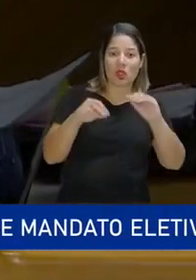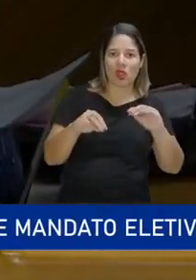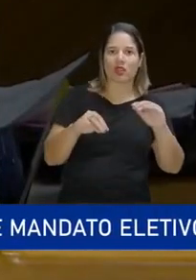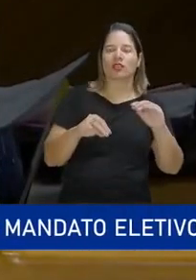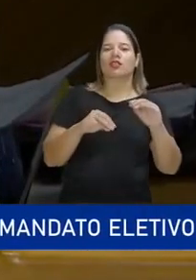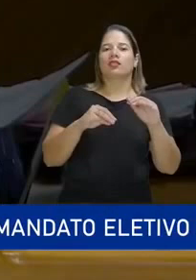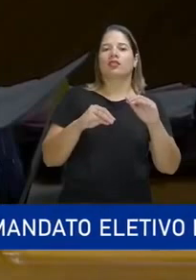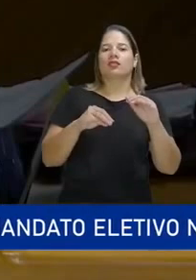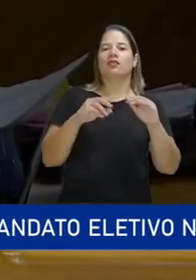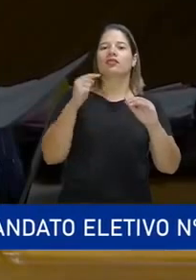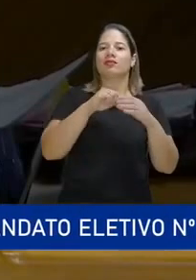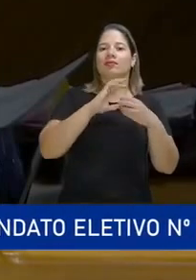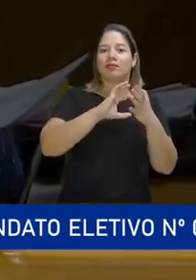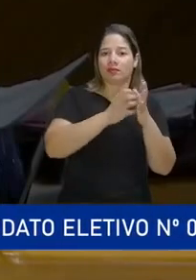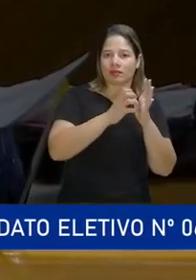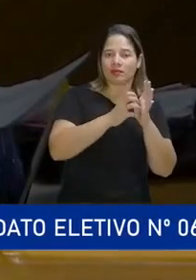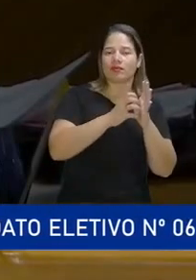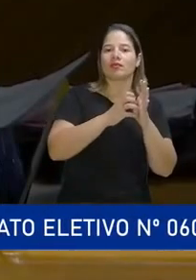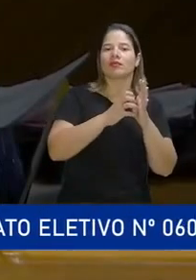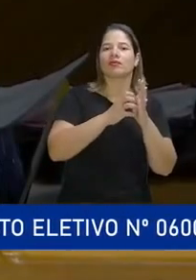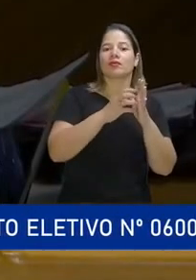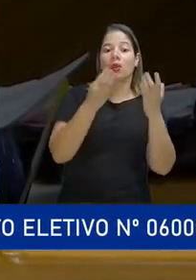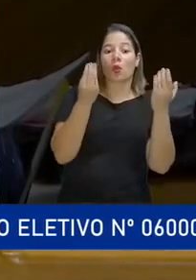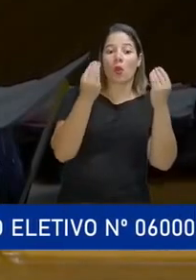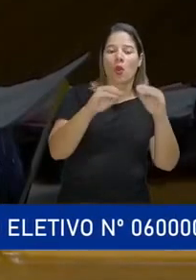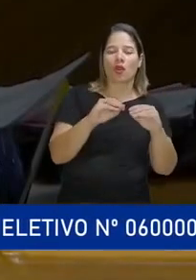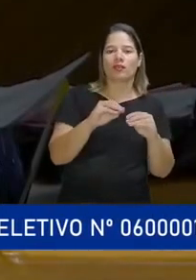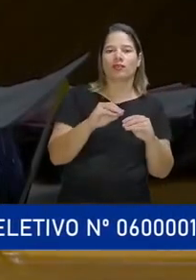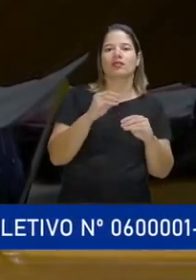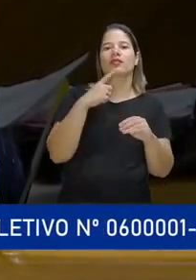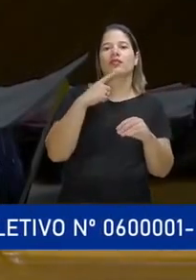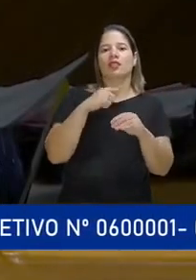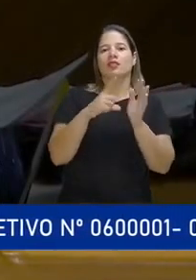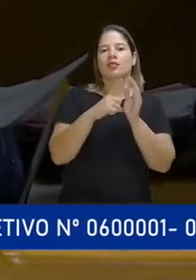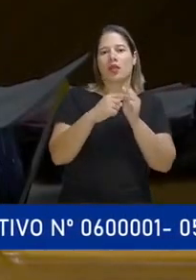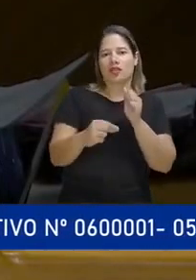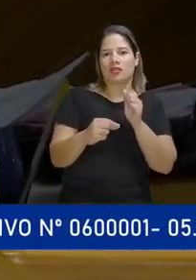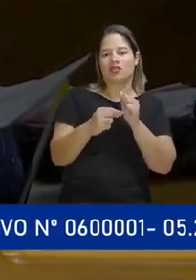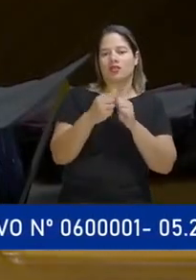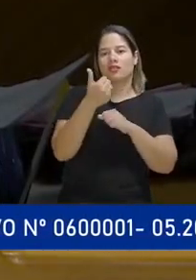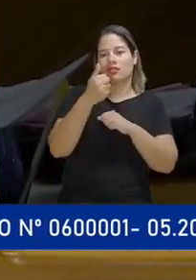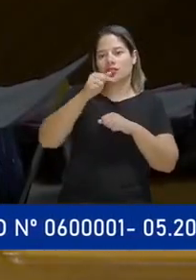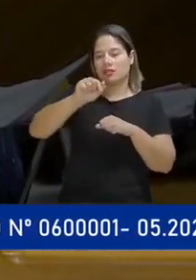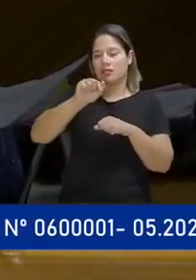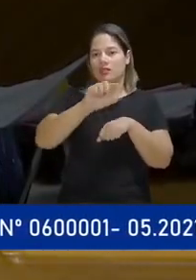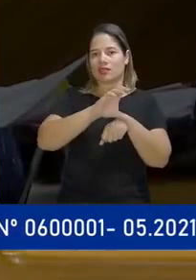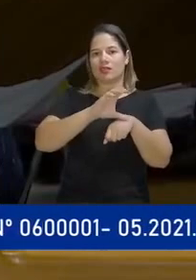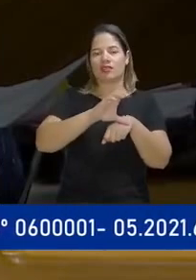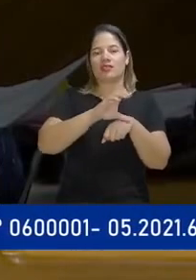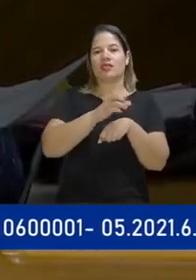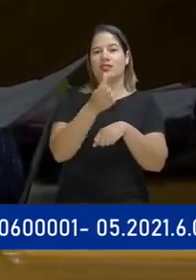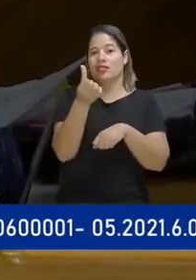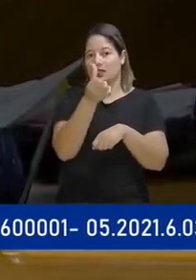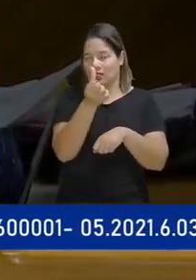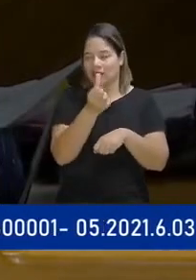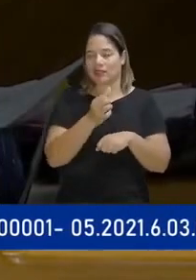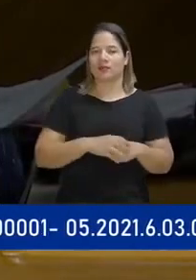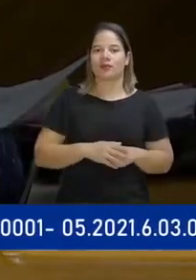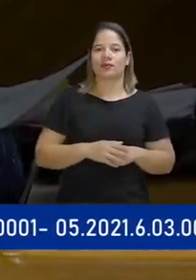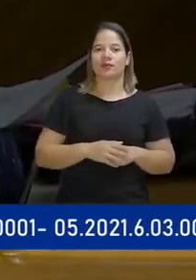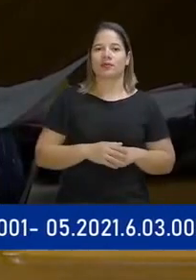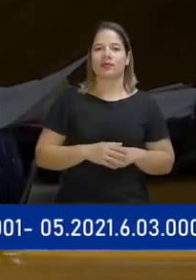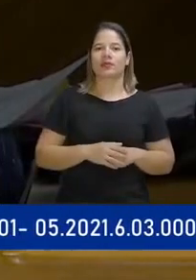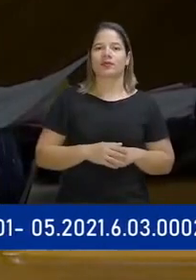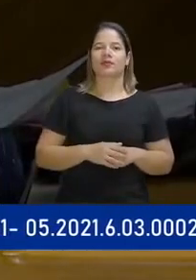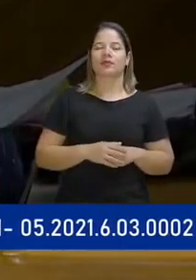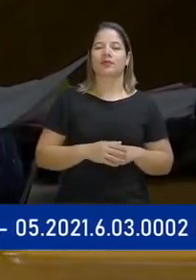ao disposto no artigo 17, parágrafo 6º da Constituição, que assim preceitua. Artigo 17, parágrafo 6º.